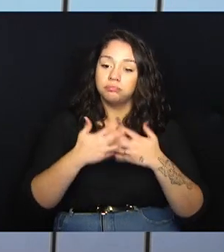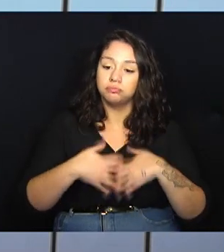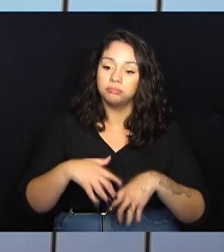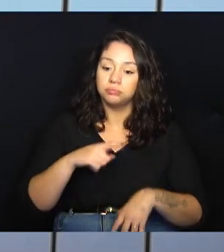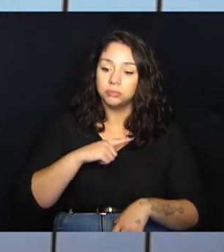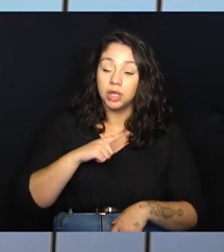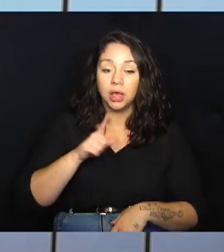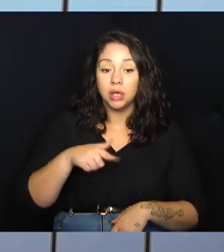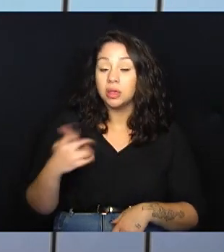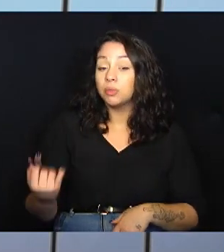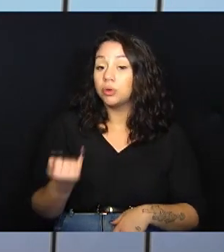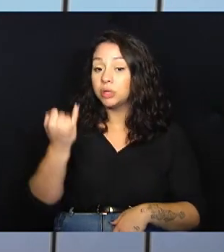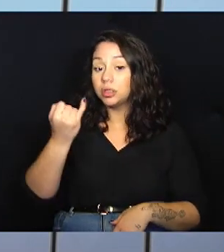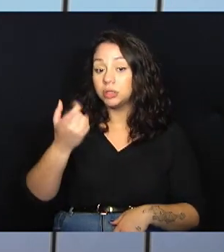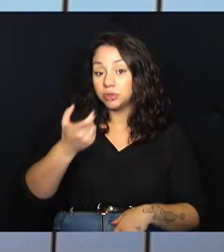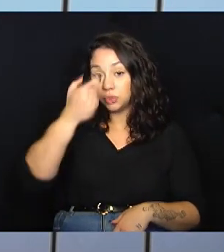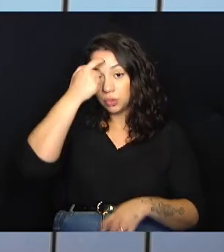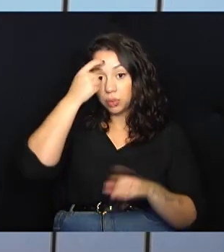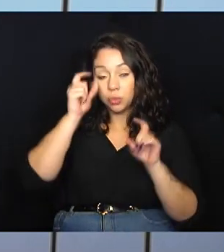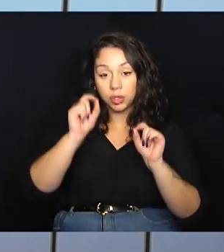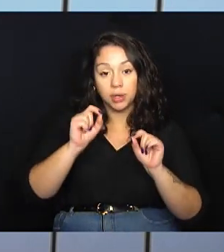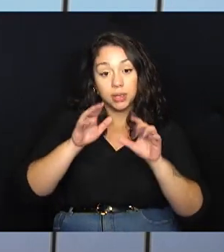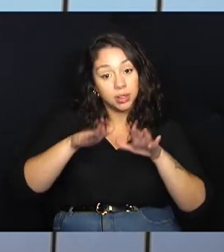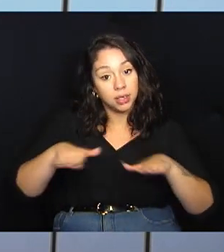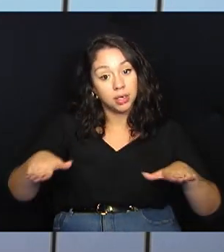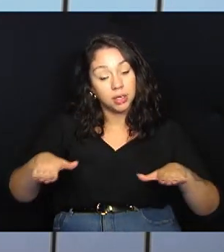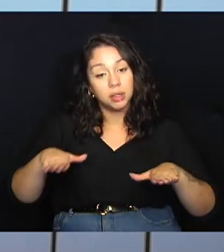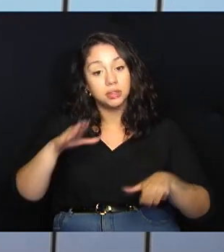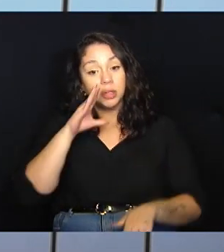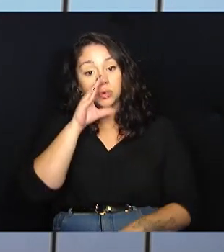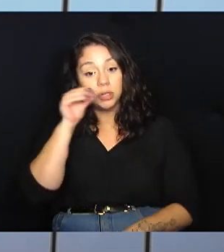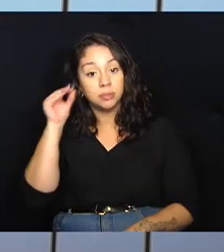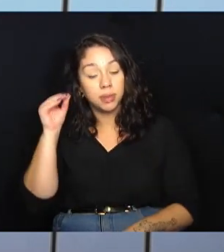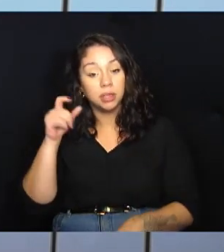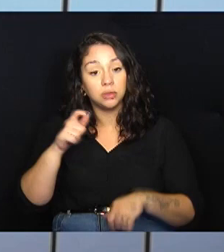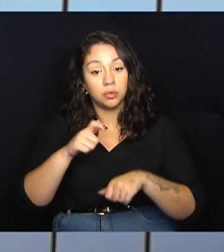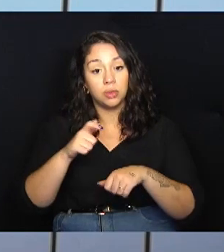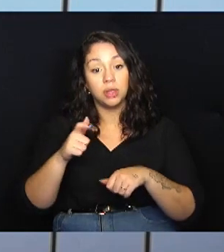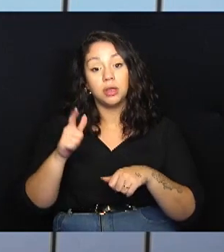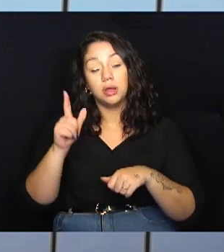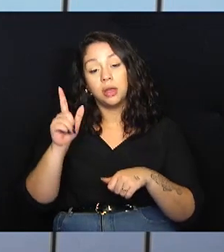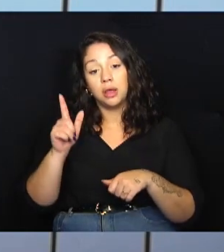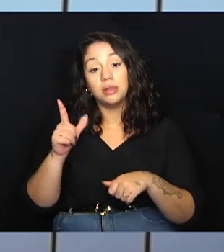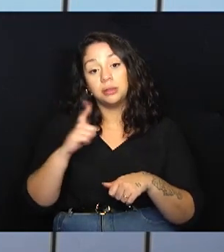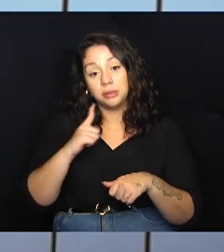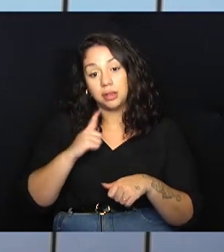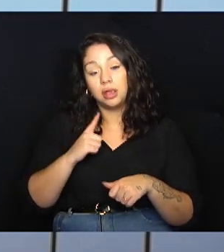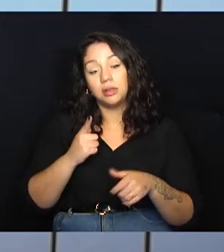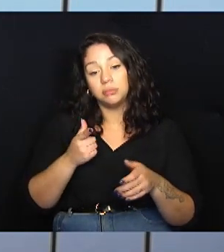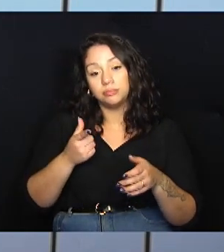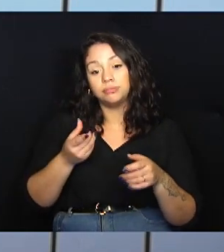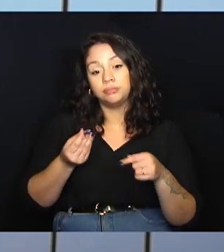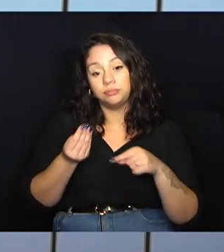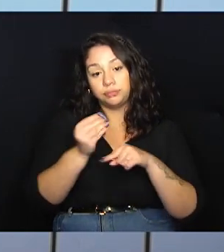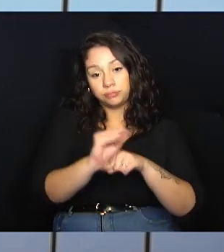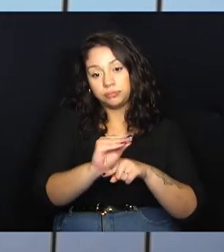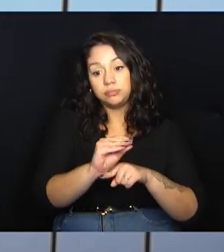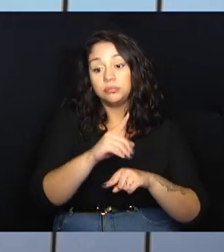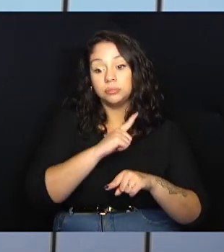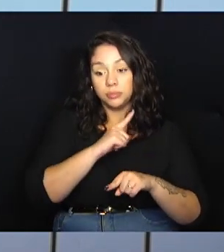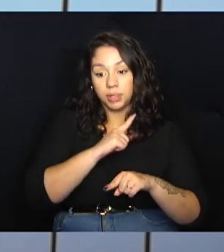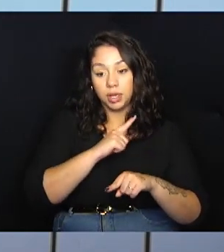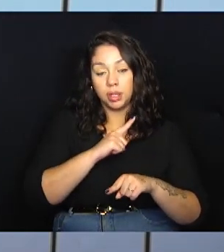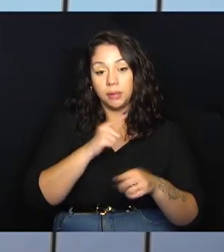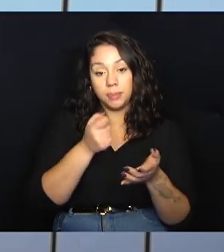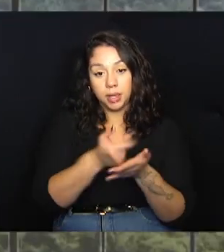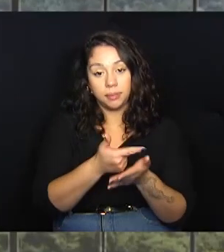Importante saber que a criança ou adolescente em acolhimento recebe um subsídio para aquele acolhimento. Quando a gente